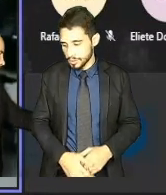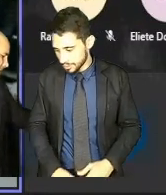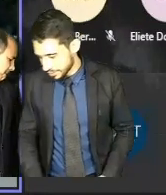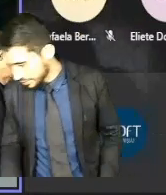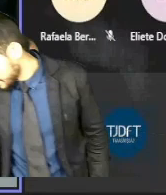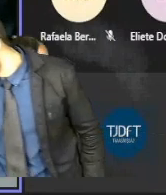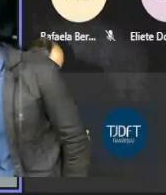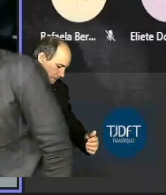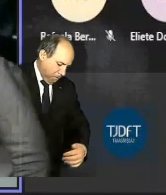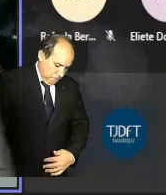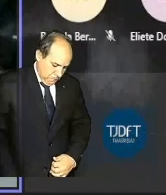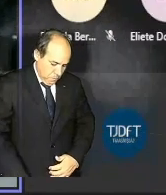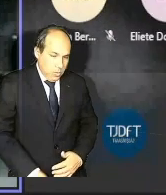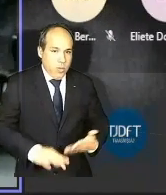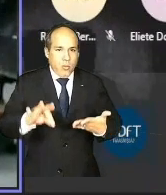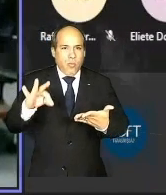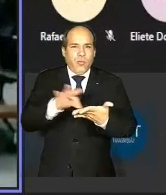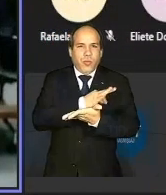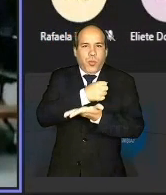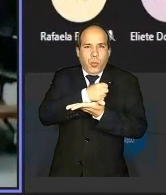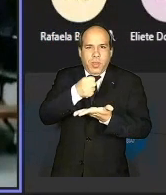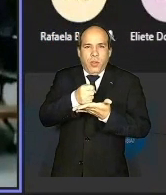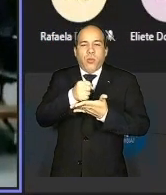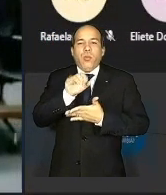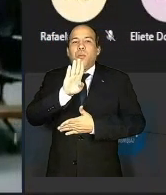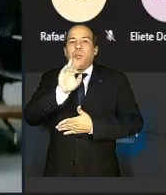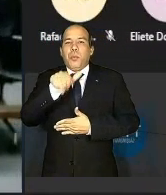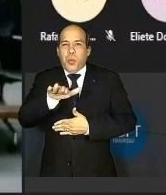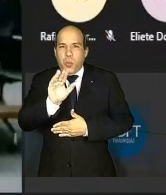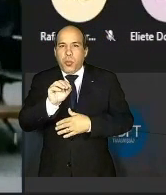ela efetivamente firmou um contrato com o banco.